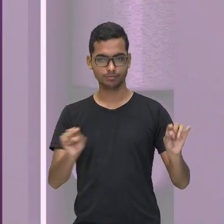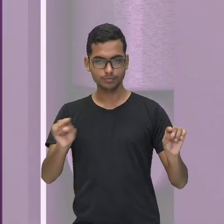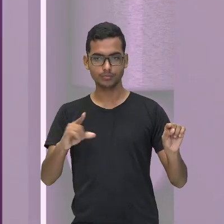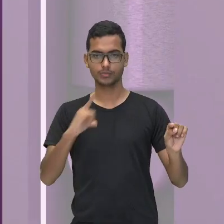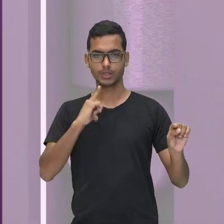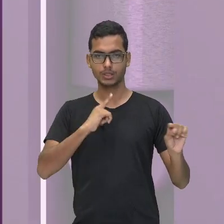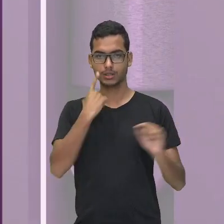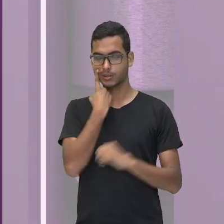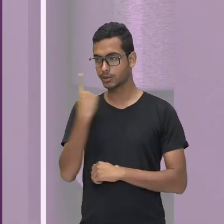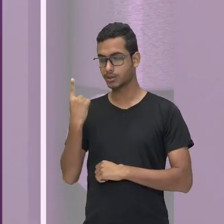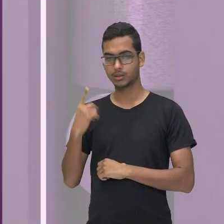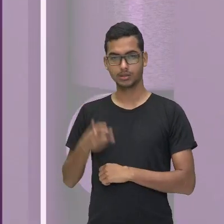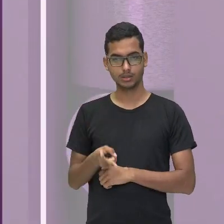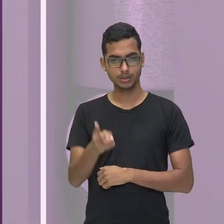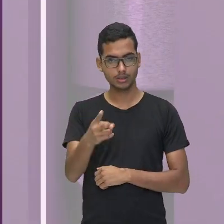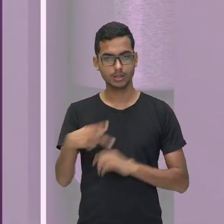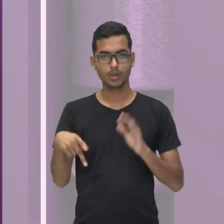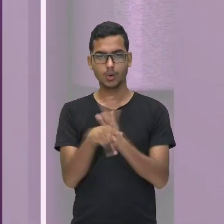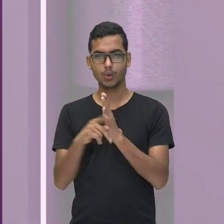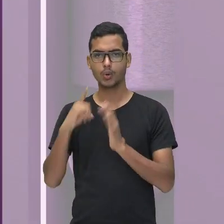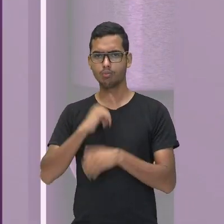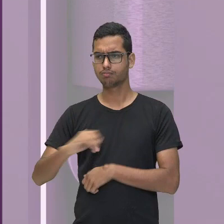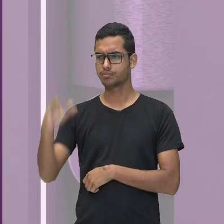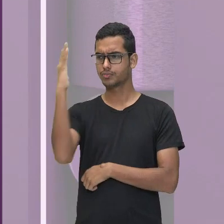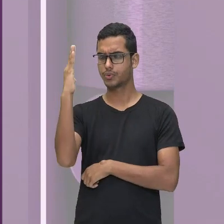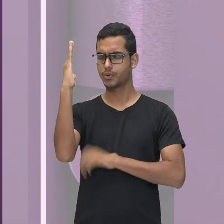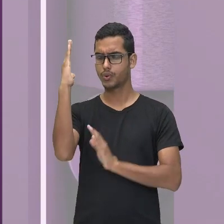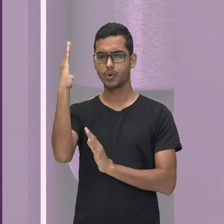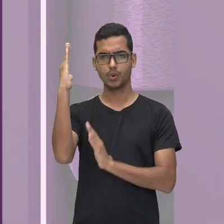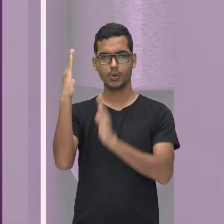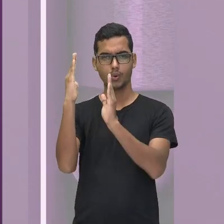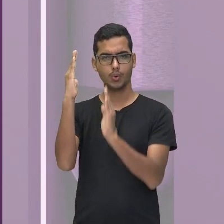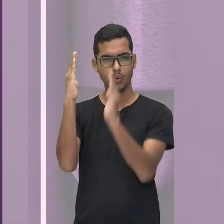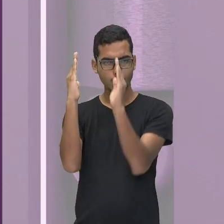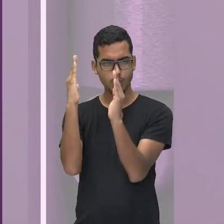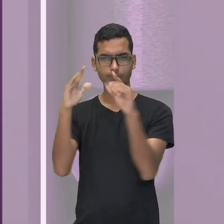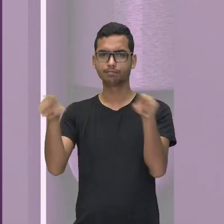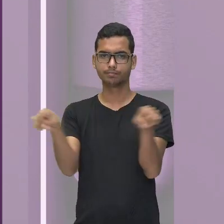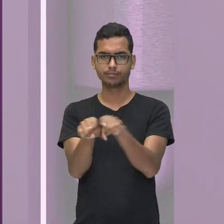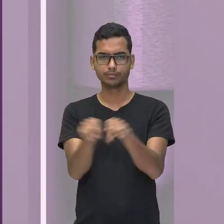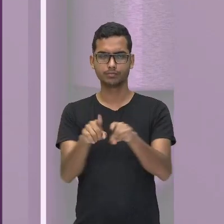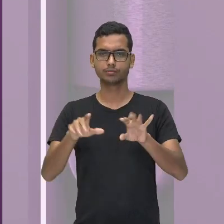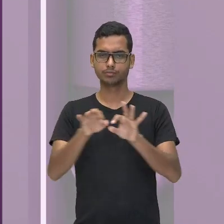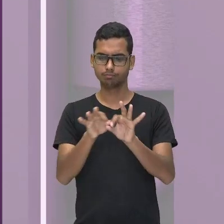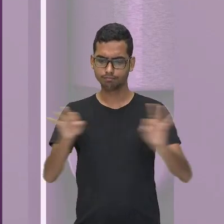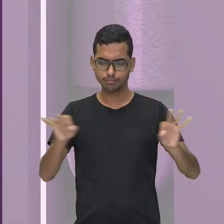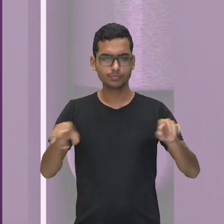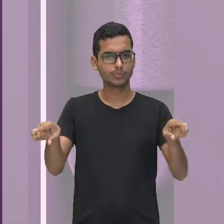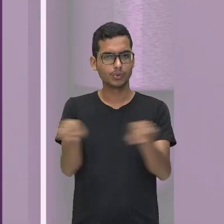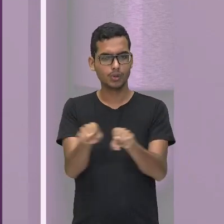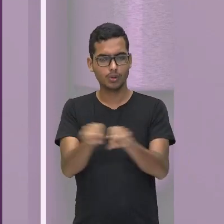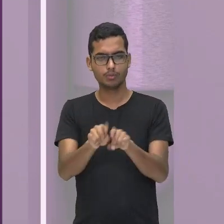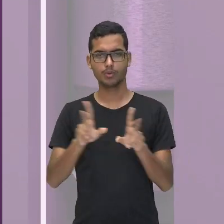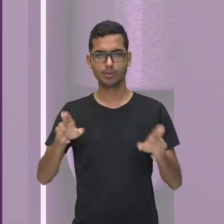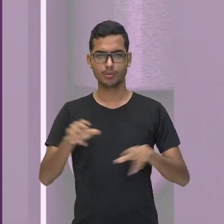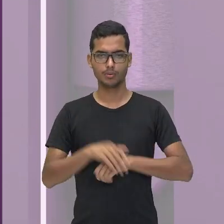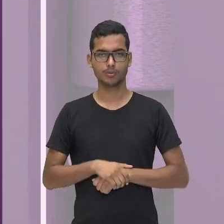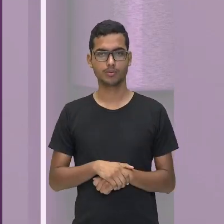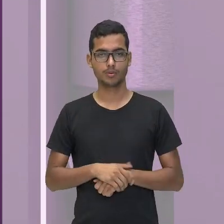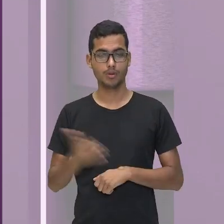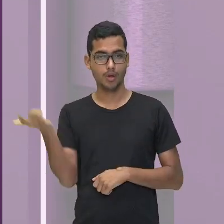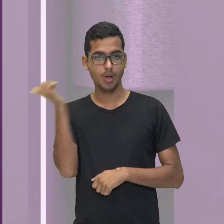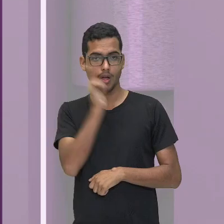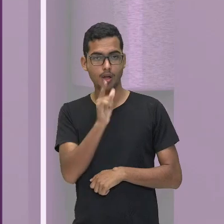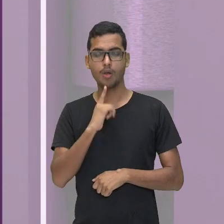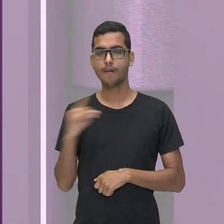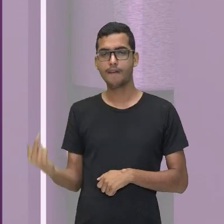Y, ou seja, na vertical, né? Nós vamos proceder de forma parecida, né? Nós vamos pegar ali o valor da